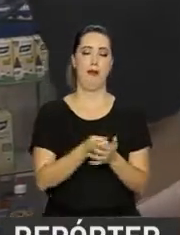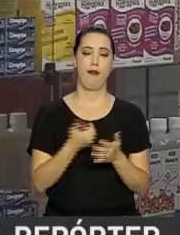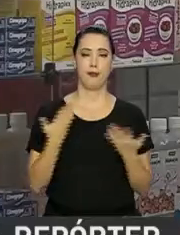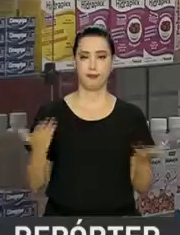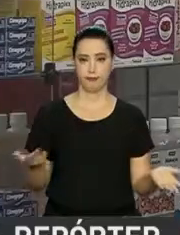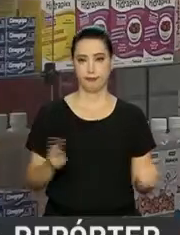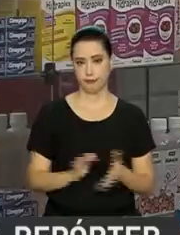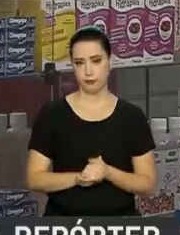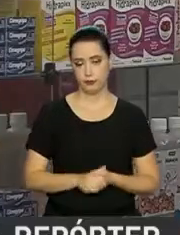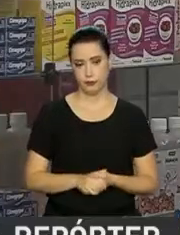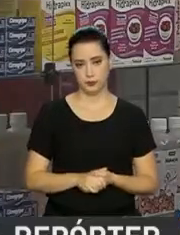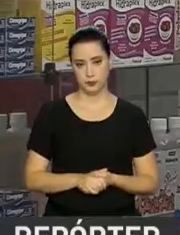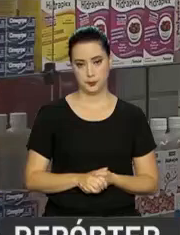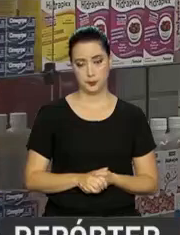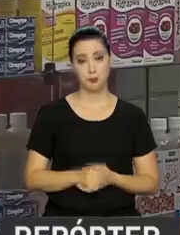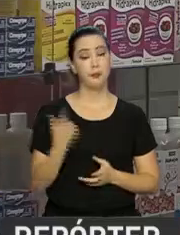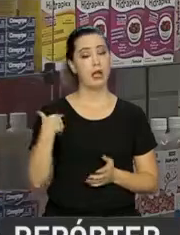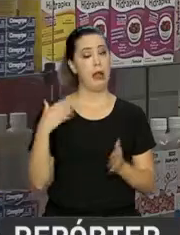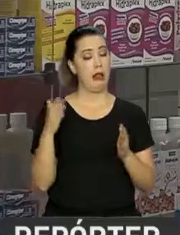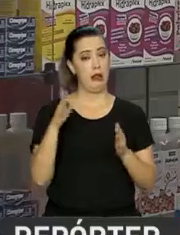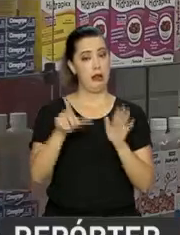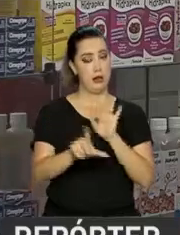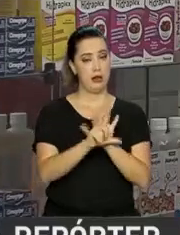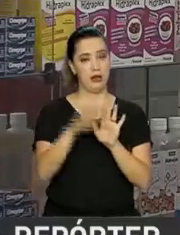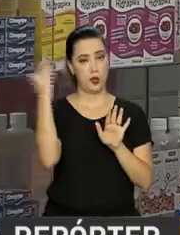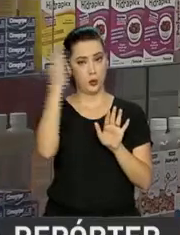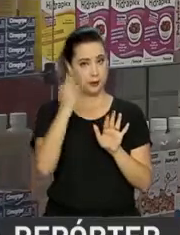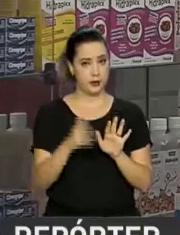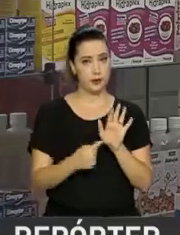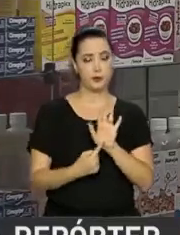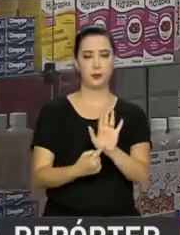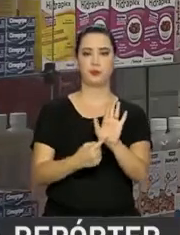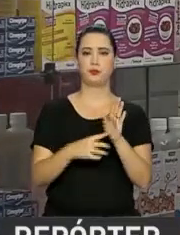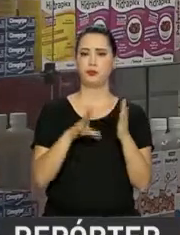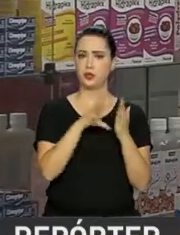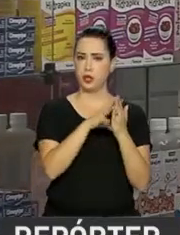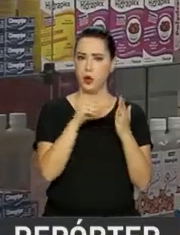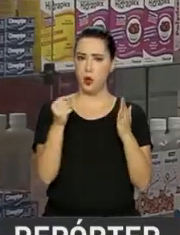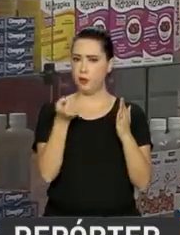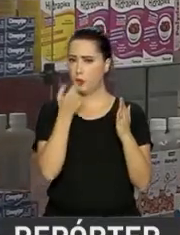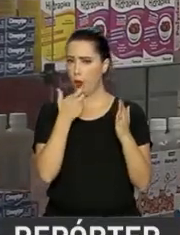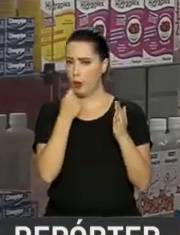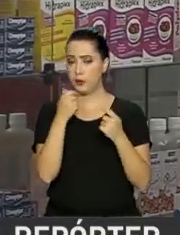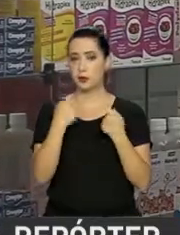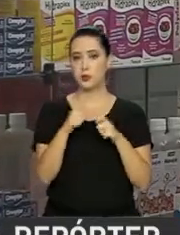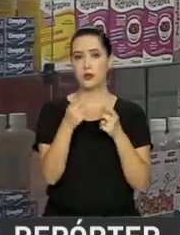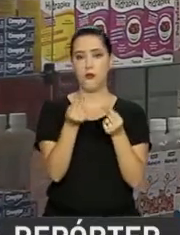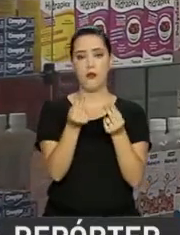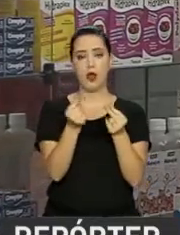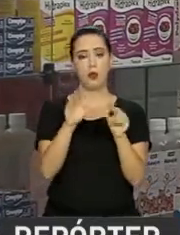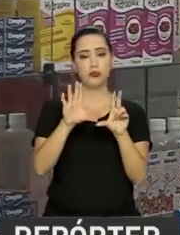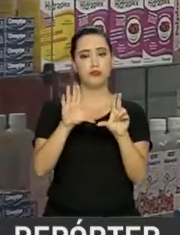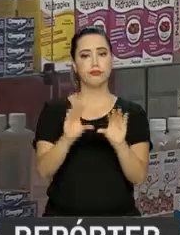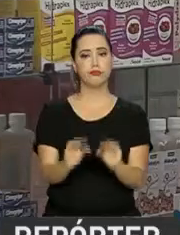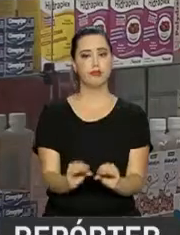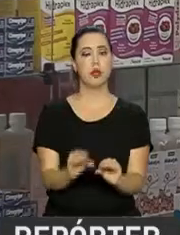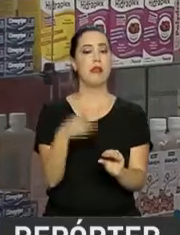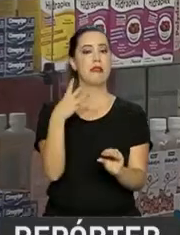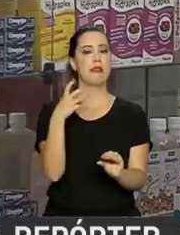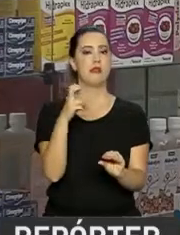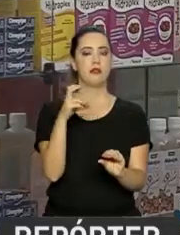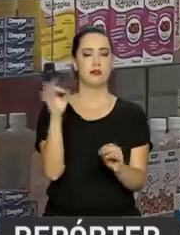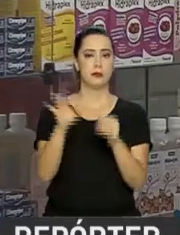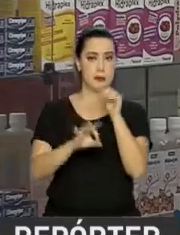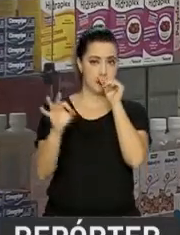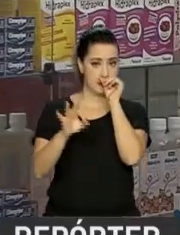comprar de acordo com a legislação brasileira o medicamento genérico deve ter preço pelo menos 35 por cento